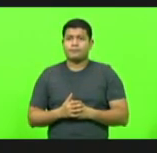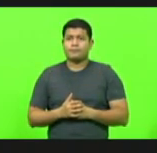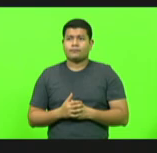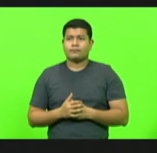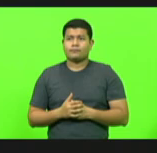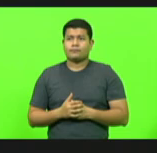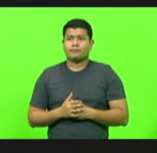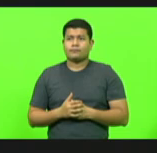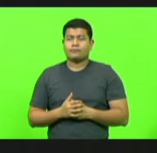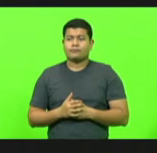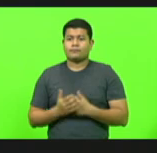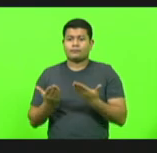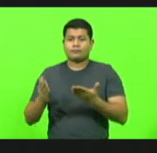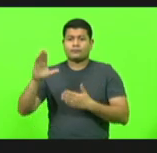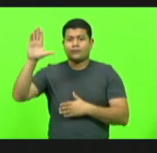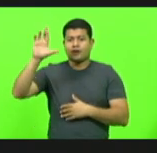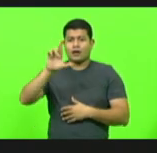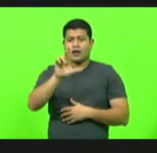Pois não, Renata?